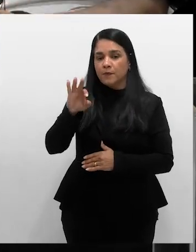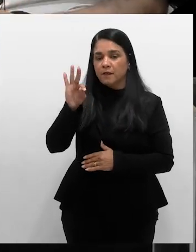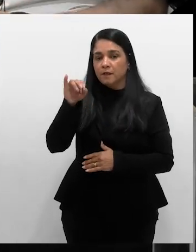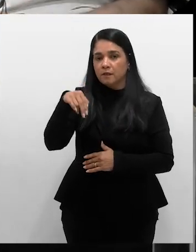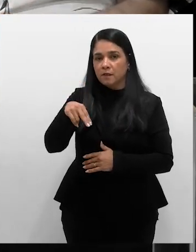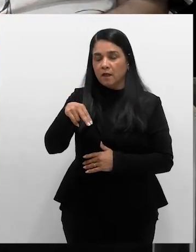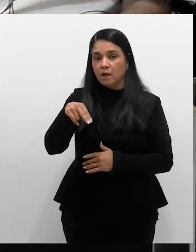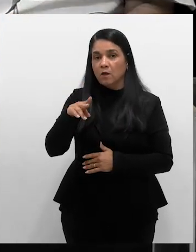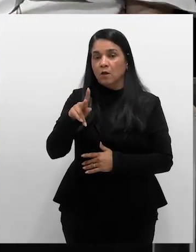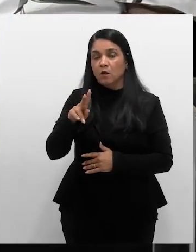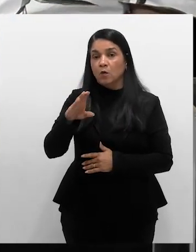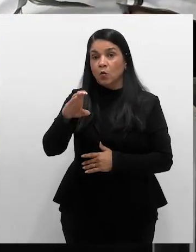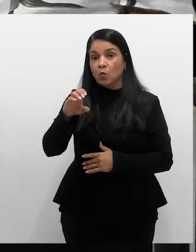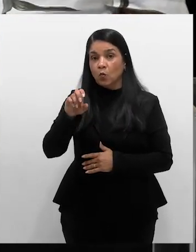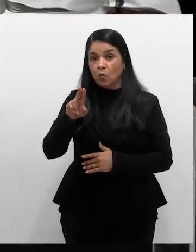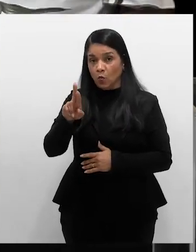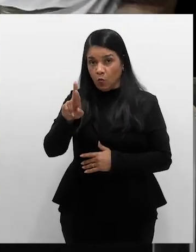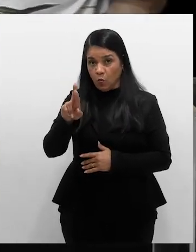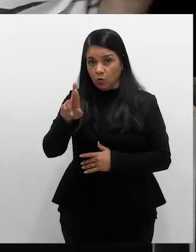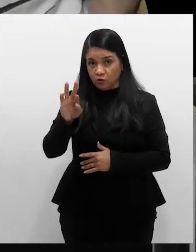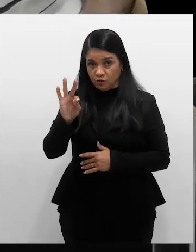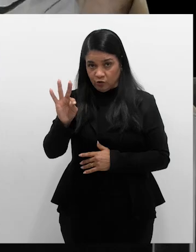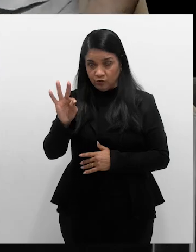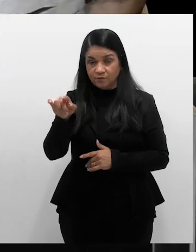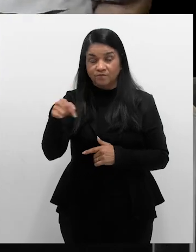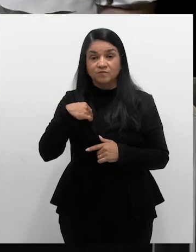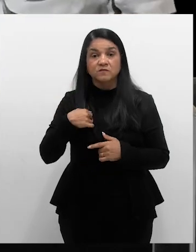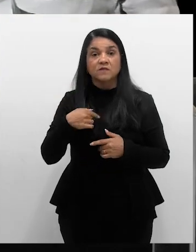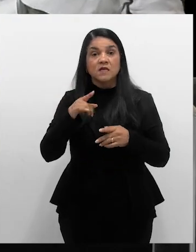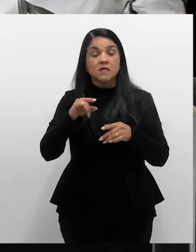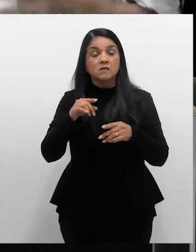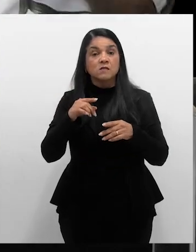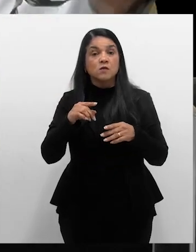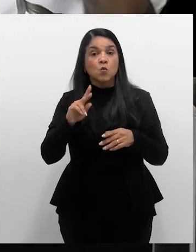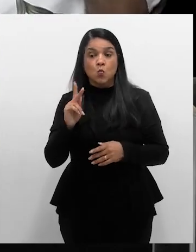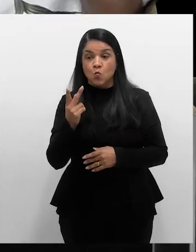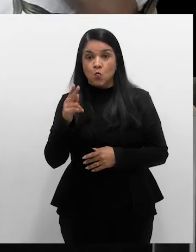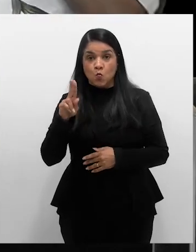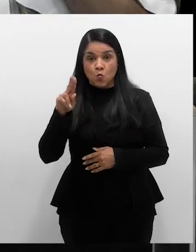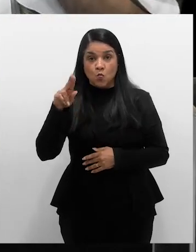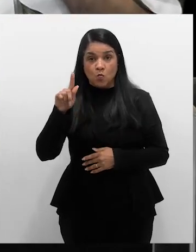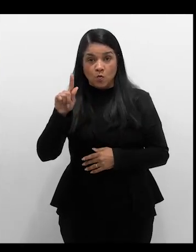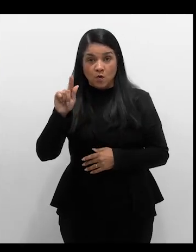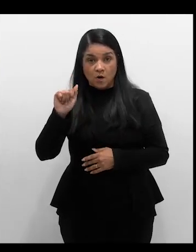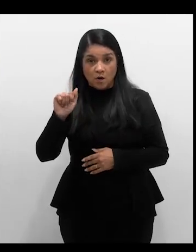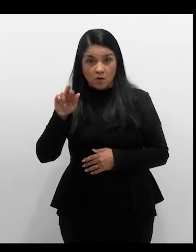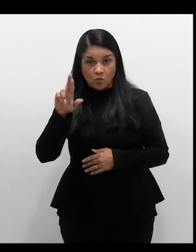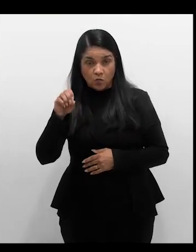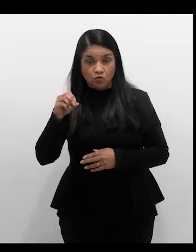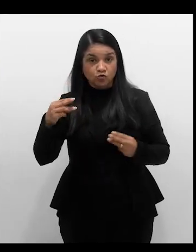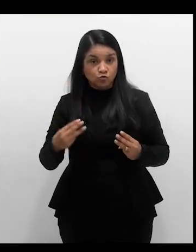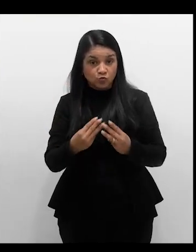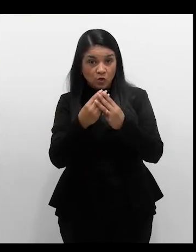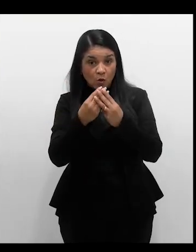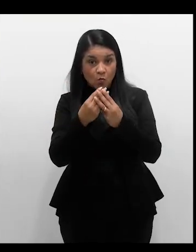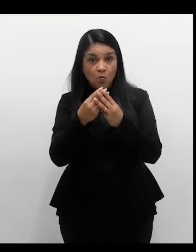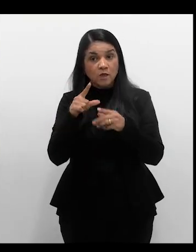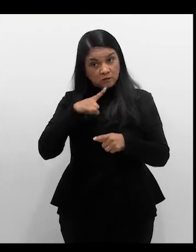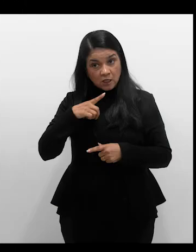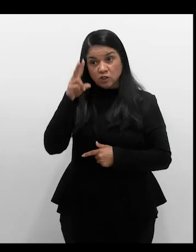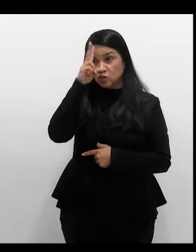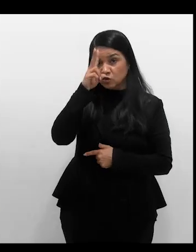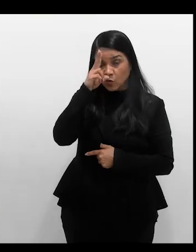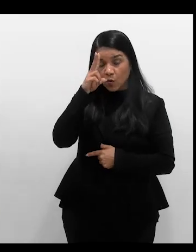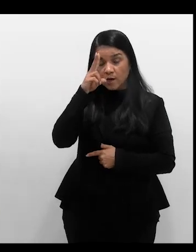Qual é a história dele no teatro? Um imigrante húngaro, judeu, que veio... esse cara tem uma história. Por que ele